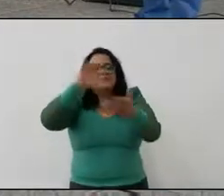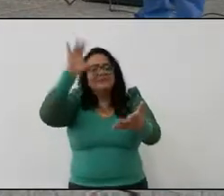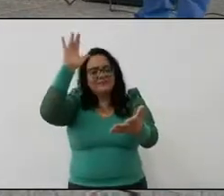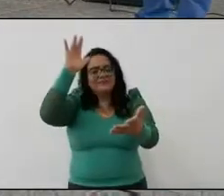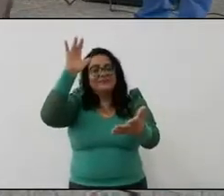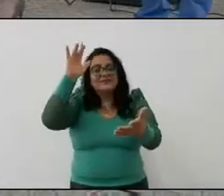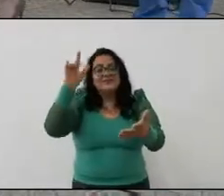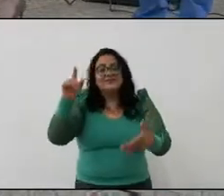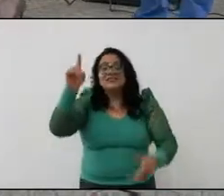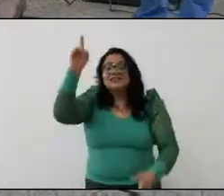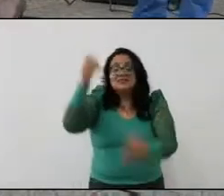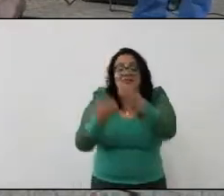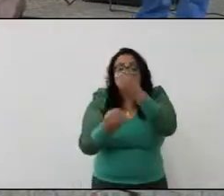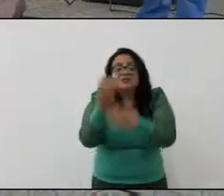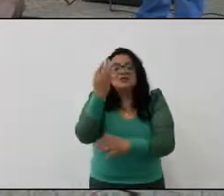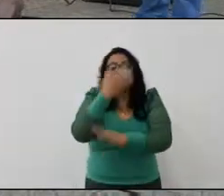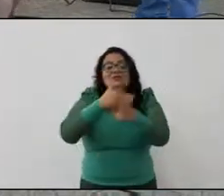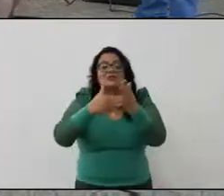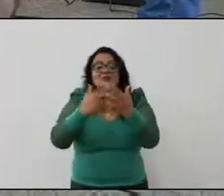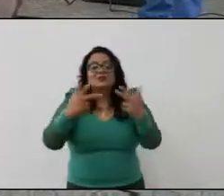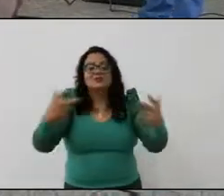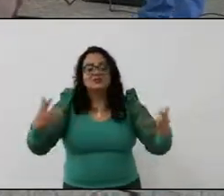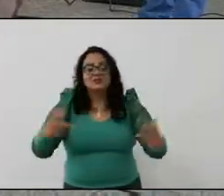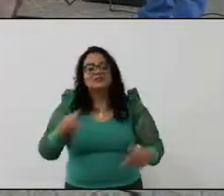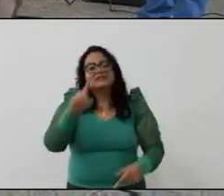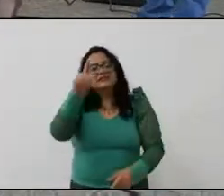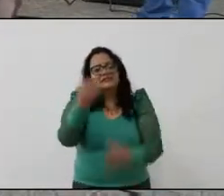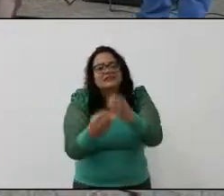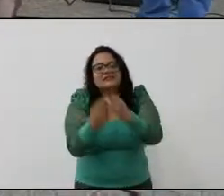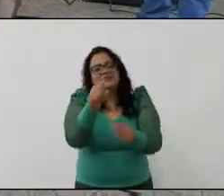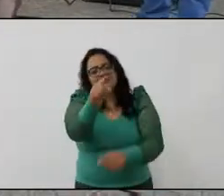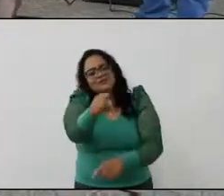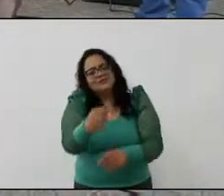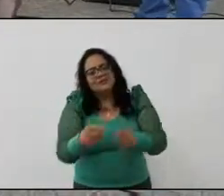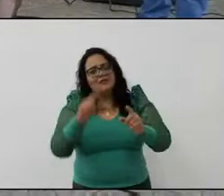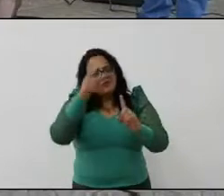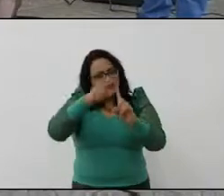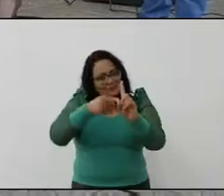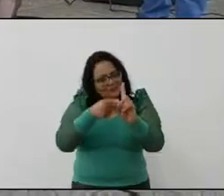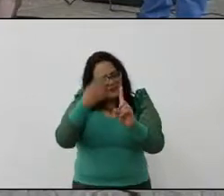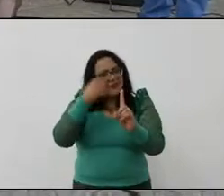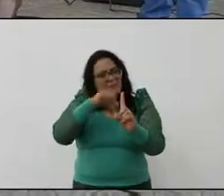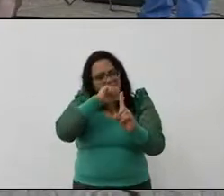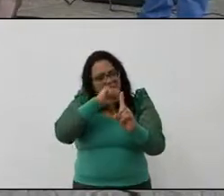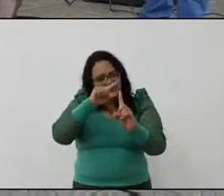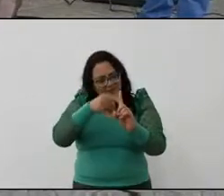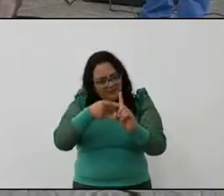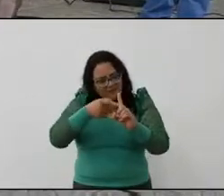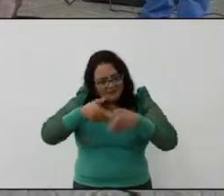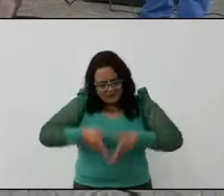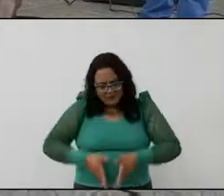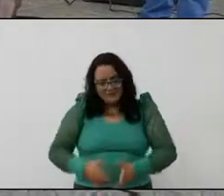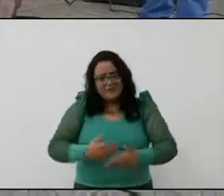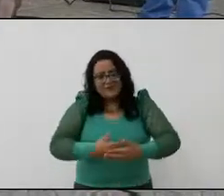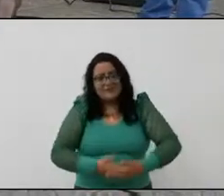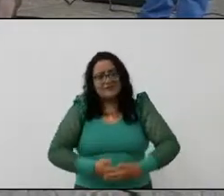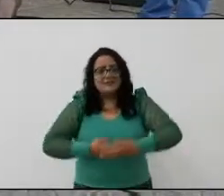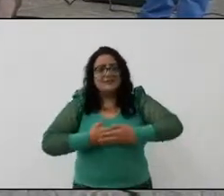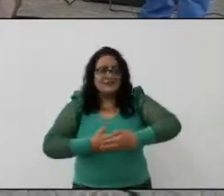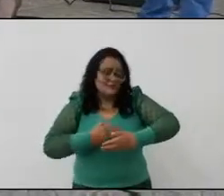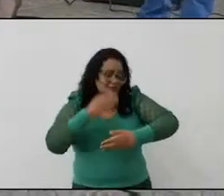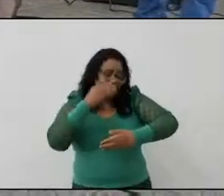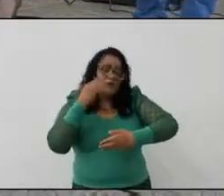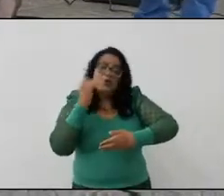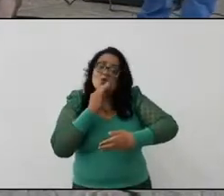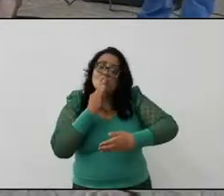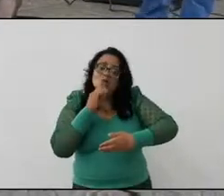glória. Foi Ele quem criou todas as coisas. Ele quem te formou desde o ventre da sua mãe. É Ele que sonda o teu coração, o